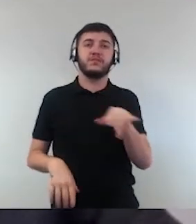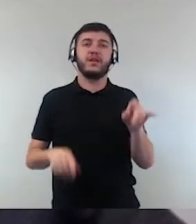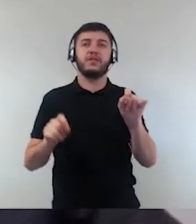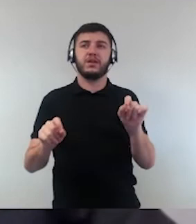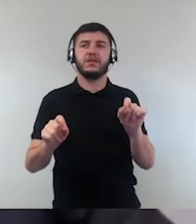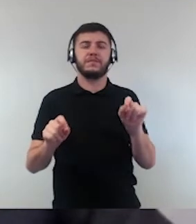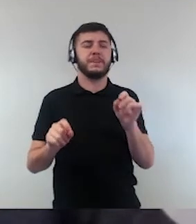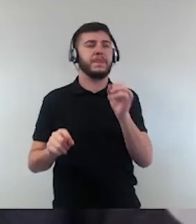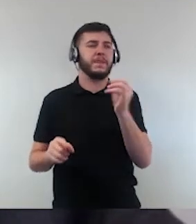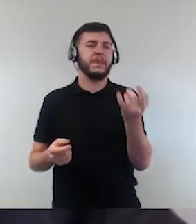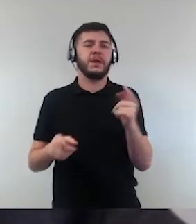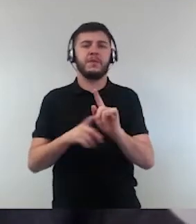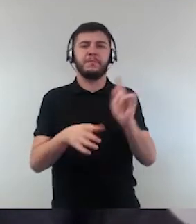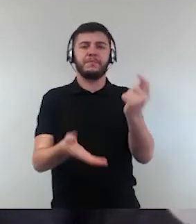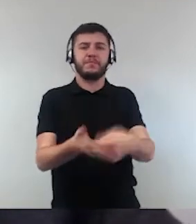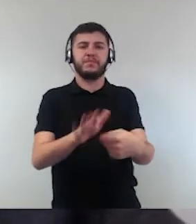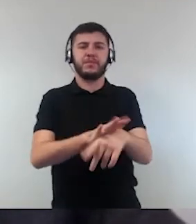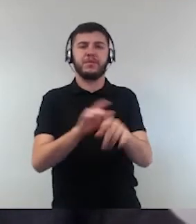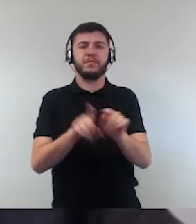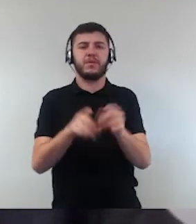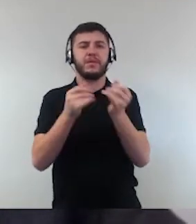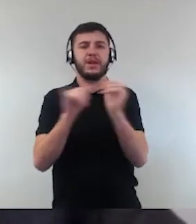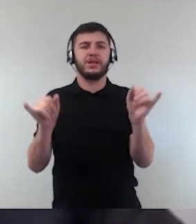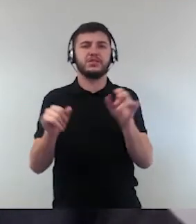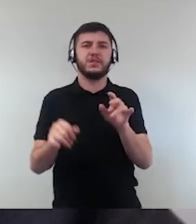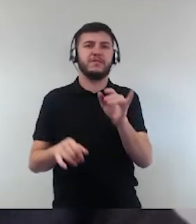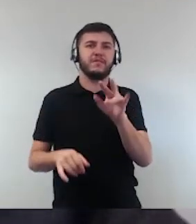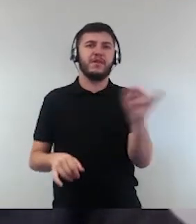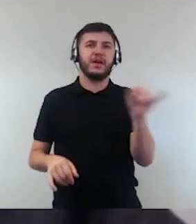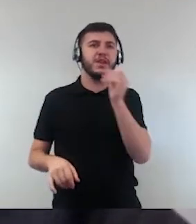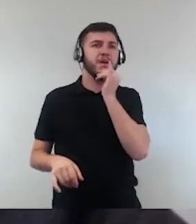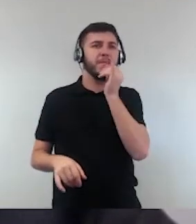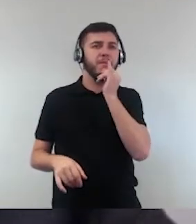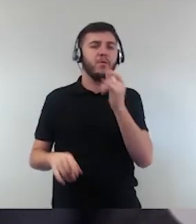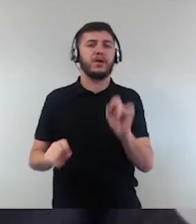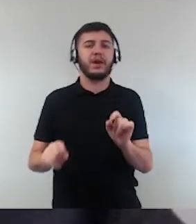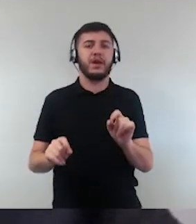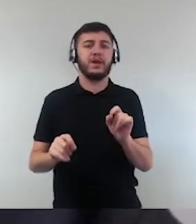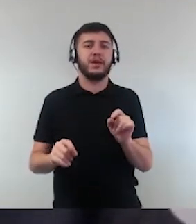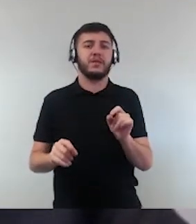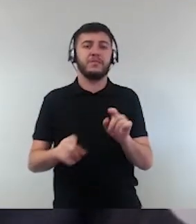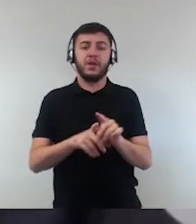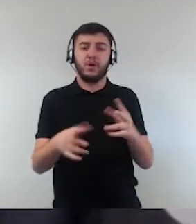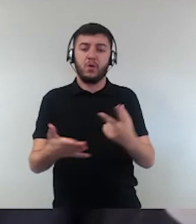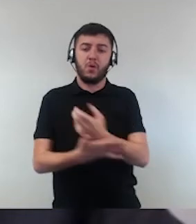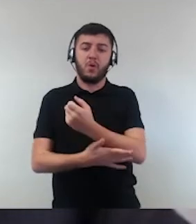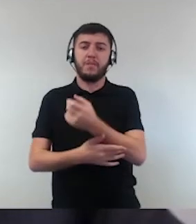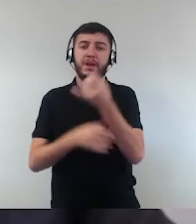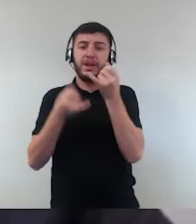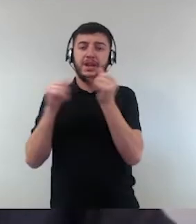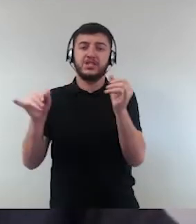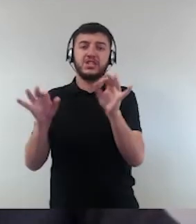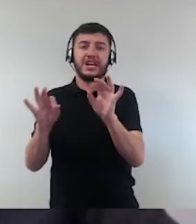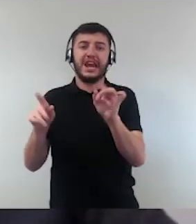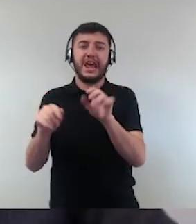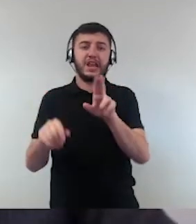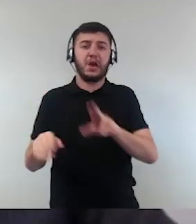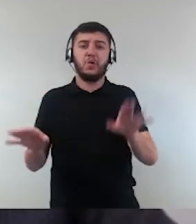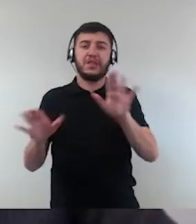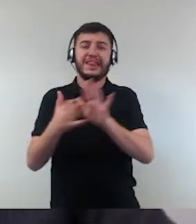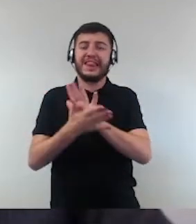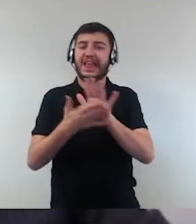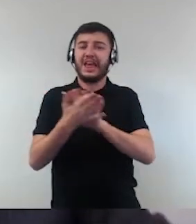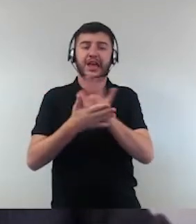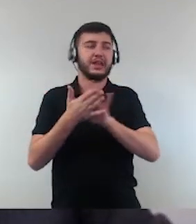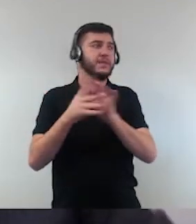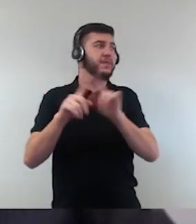antecipadamente, às vezes você paga antecipado no mercado livre, né? Você compra antes de consumir. E aí depois você vai liquidar essa energia que você